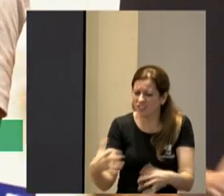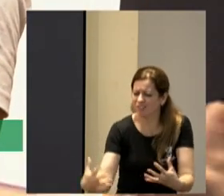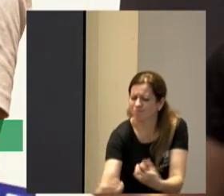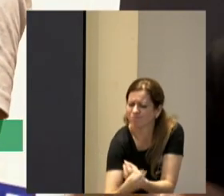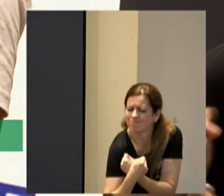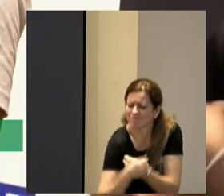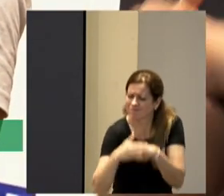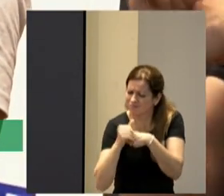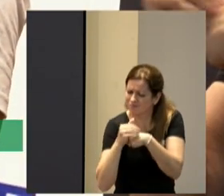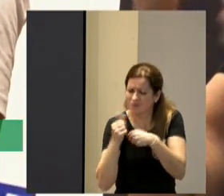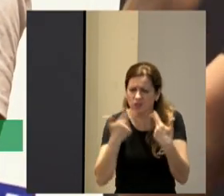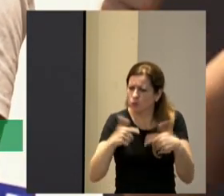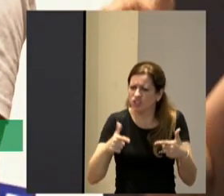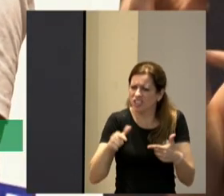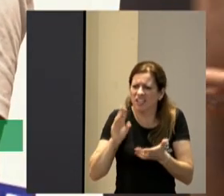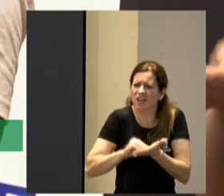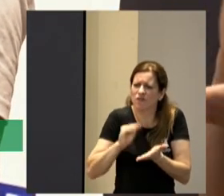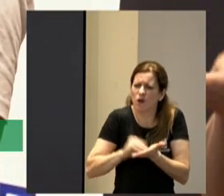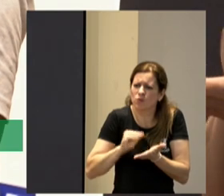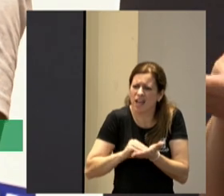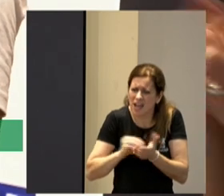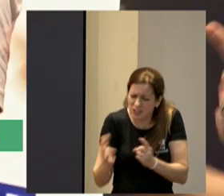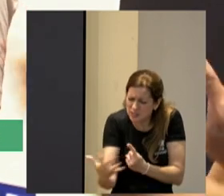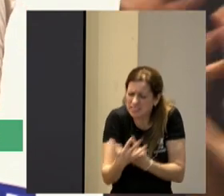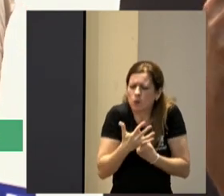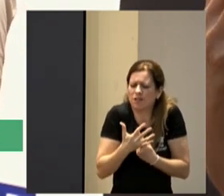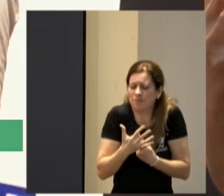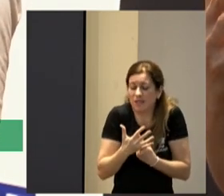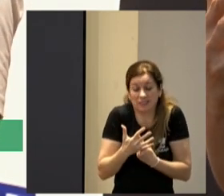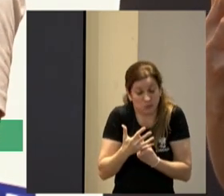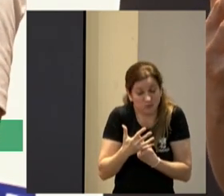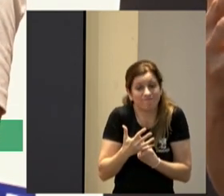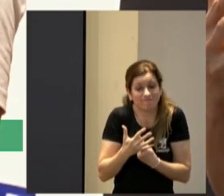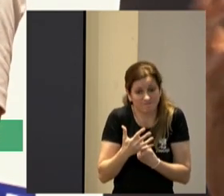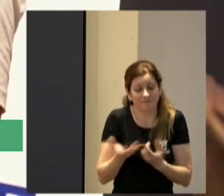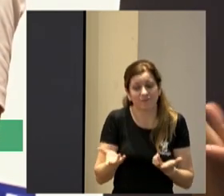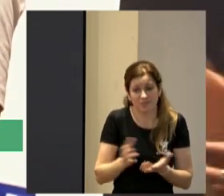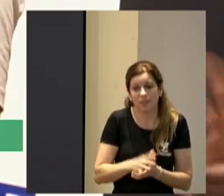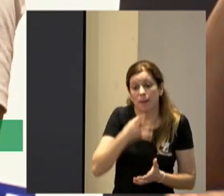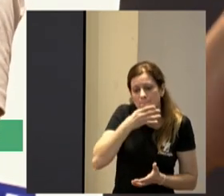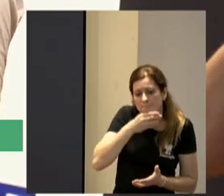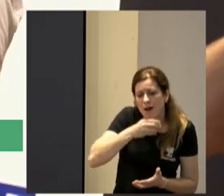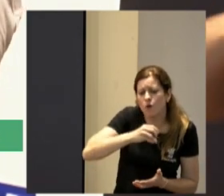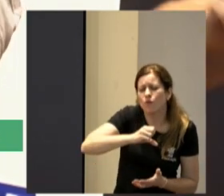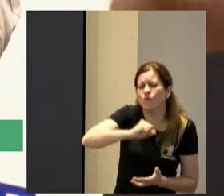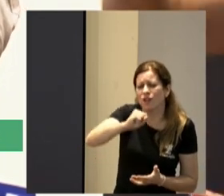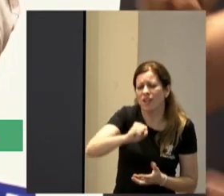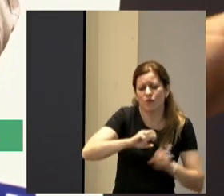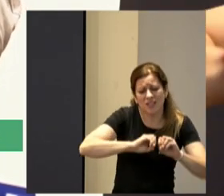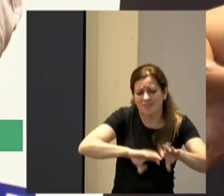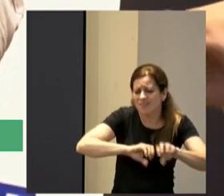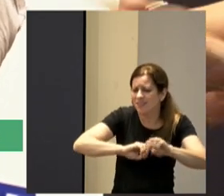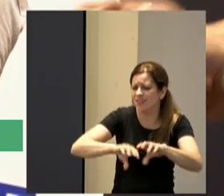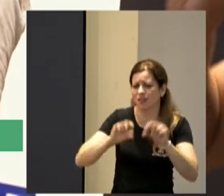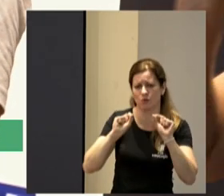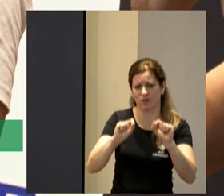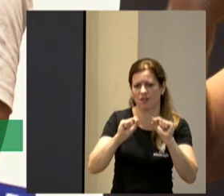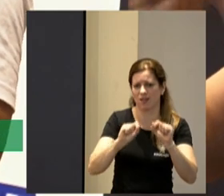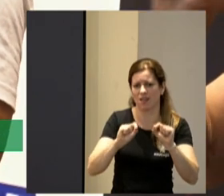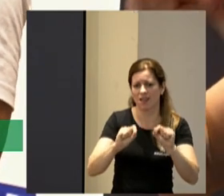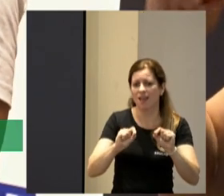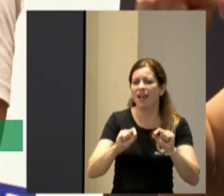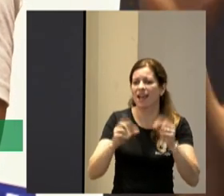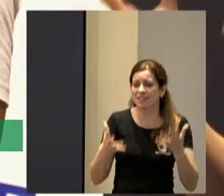o Paulo Freire, aprende-se pelo amor, não é? Na pedagogia do amor. Professores negros reclamando